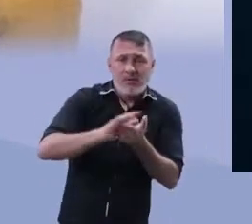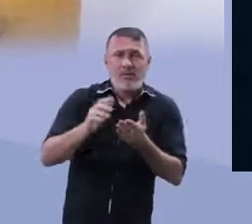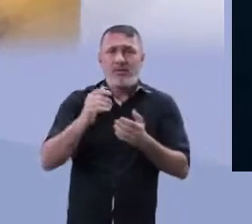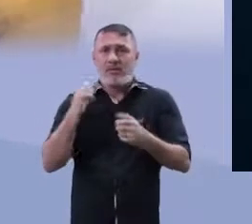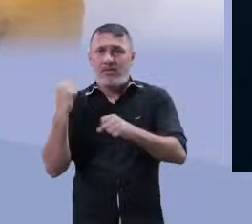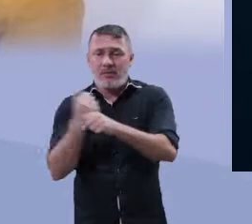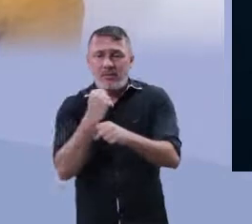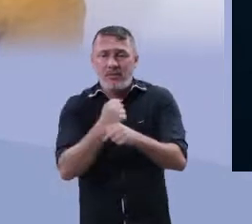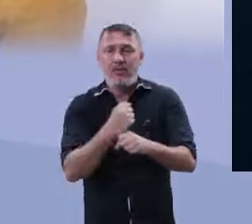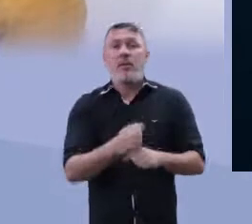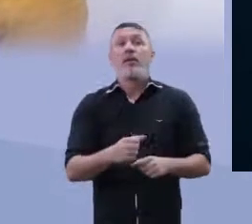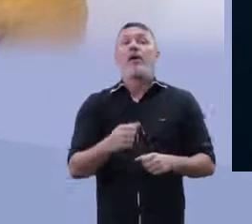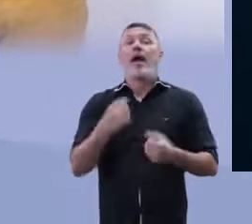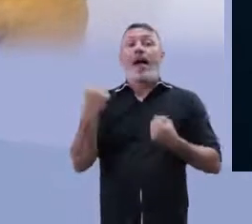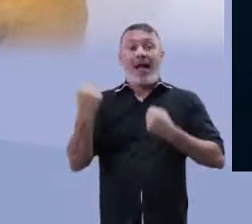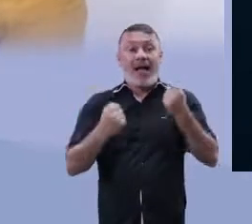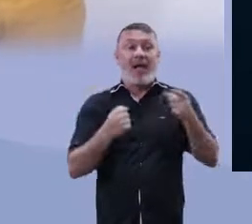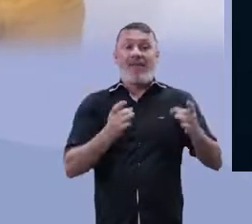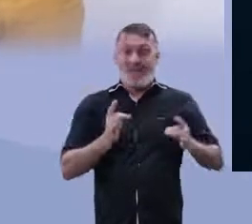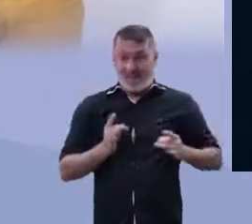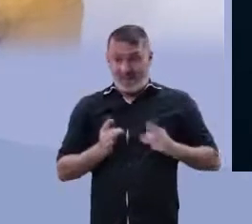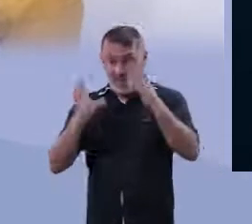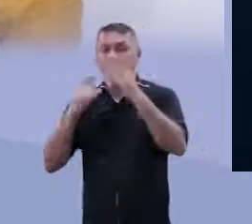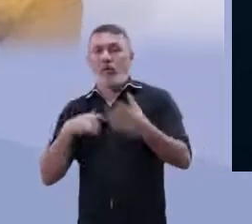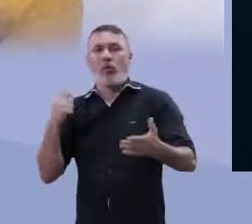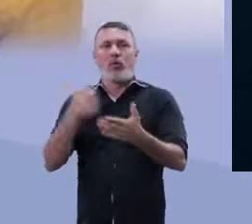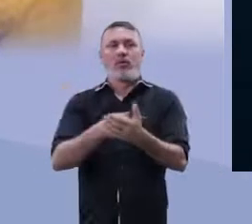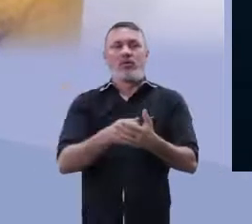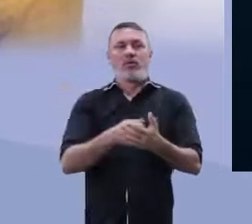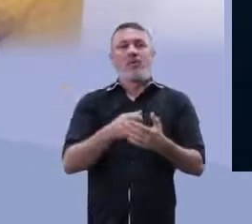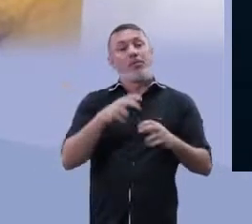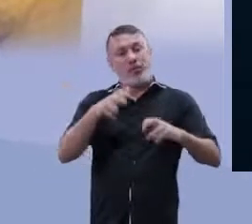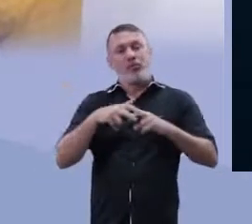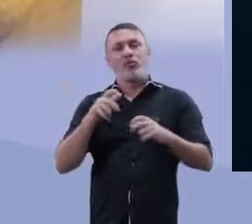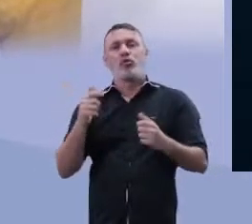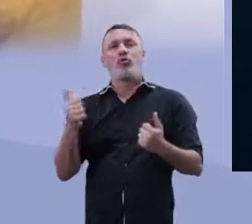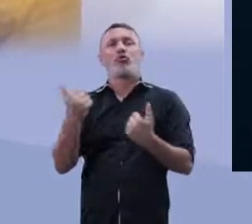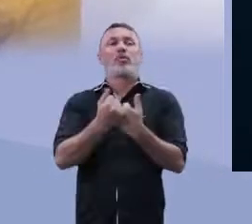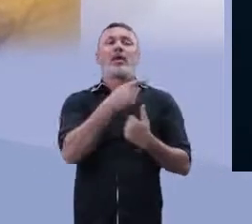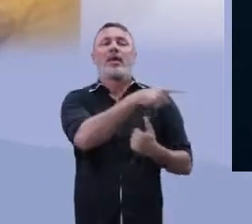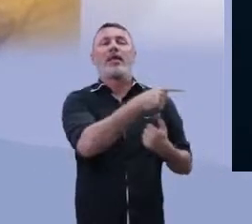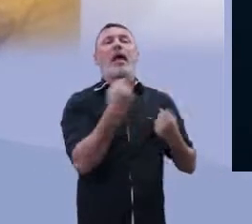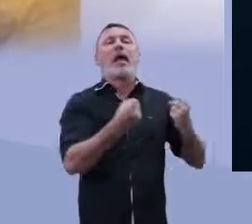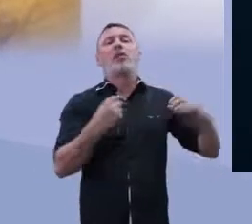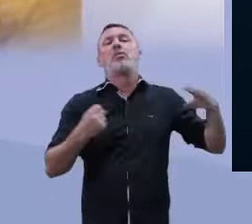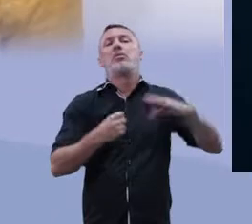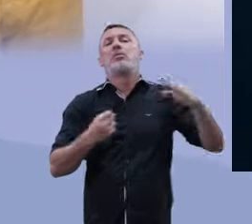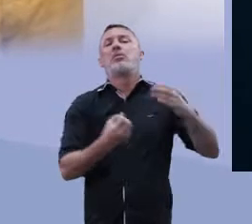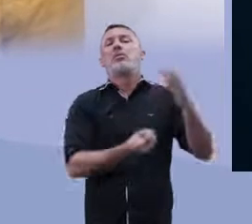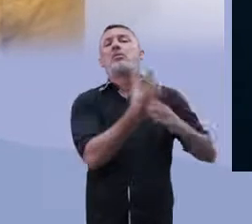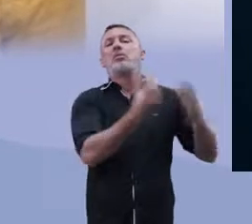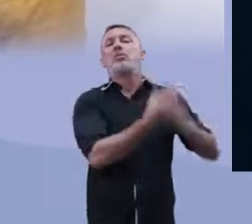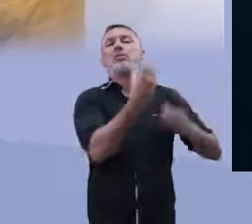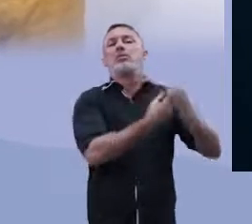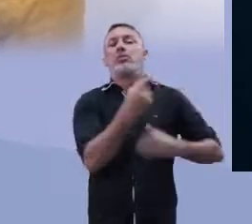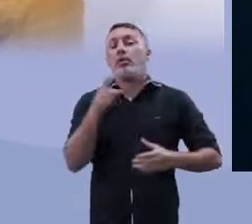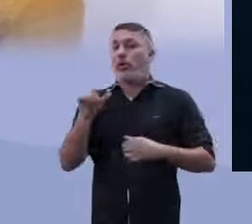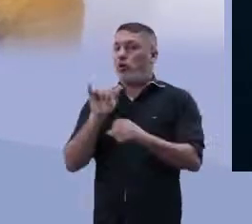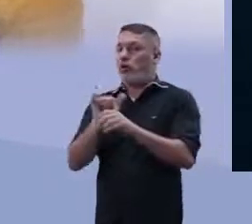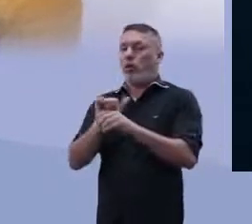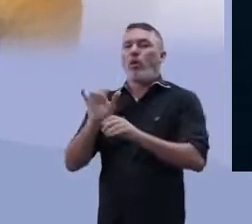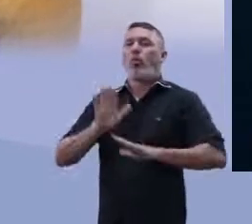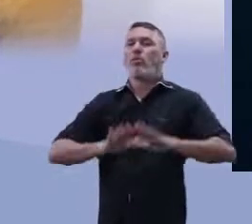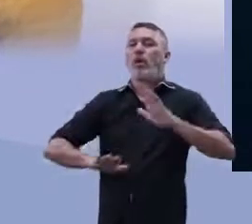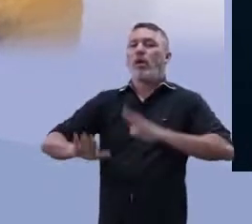tempo, depois que a venda é efetuada. E aí é por isso que esse sistema chamado just-in-time ele foi revolucionário.